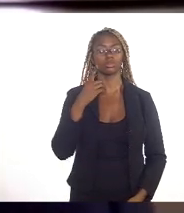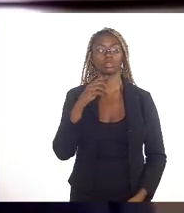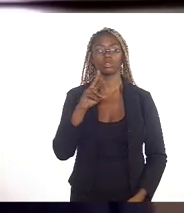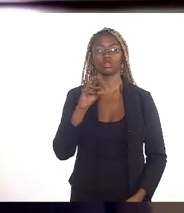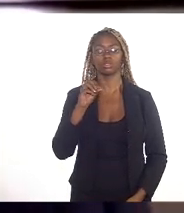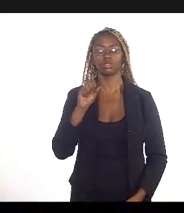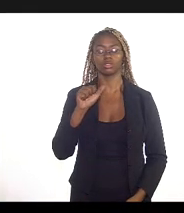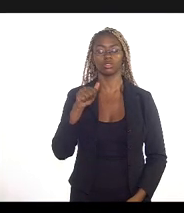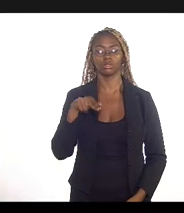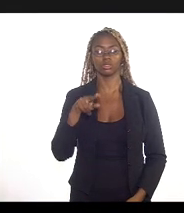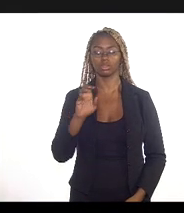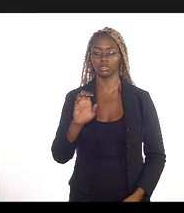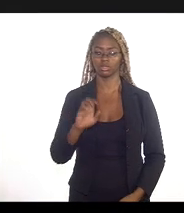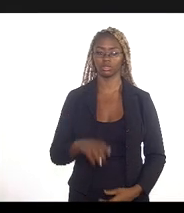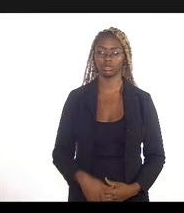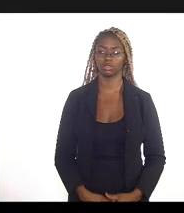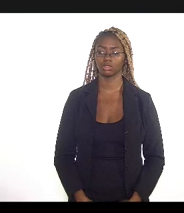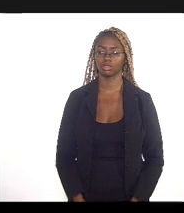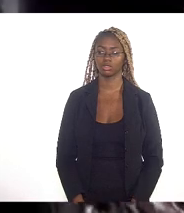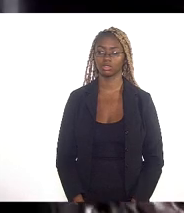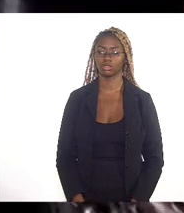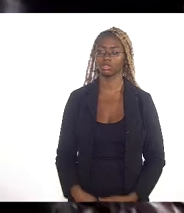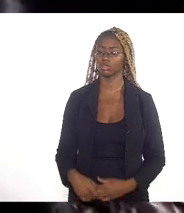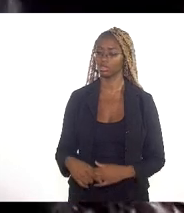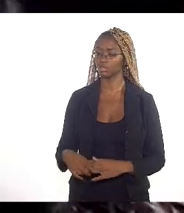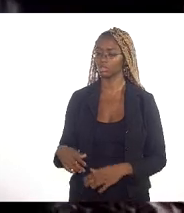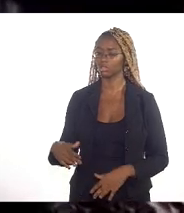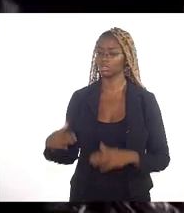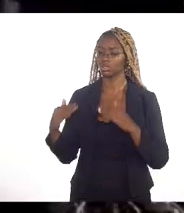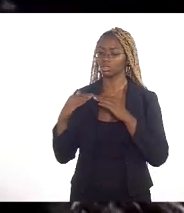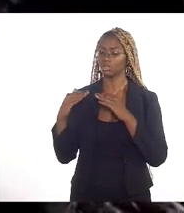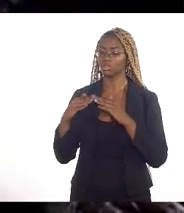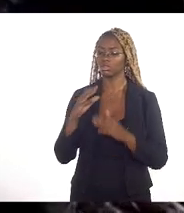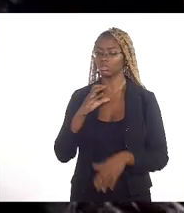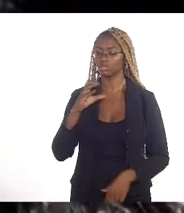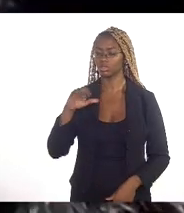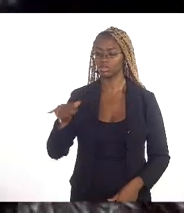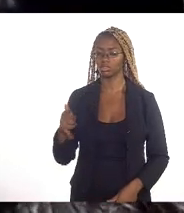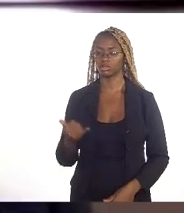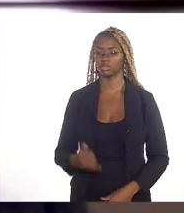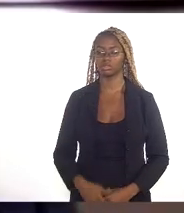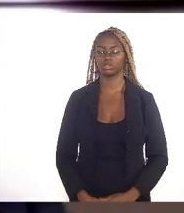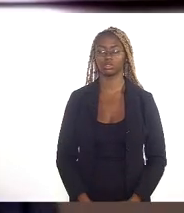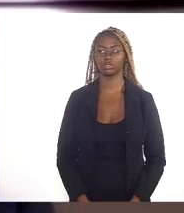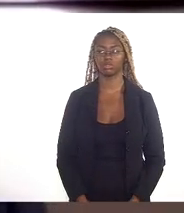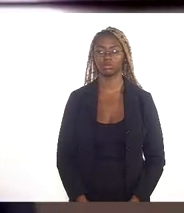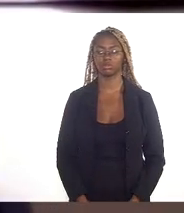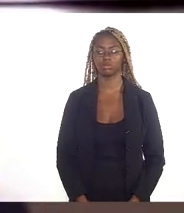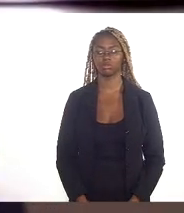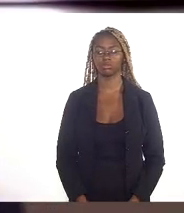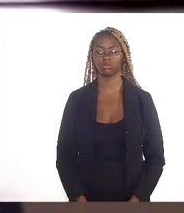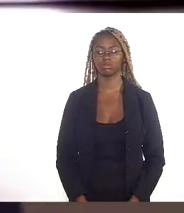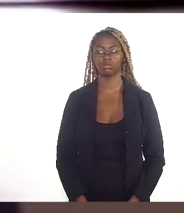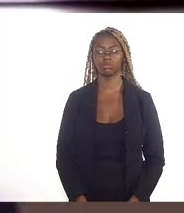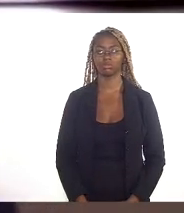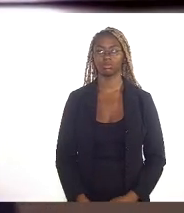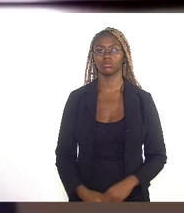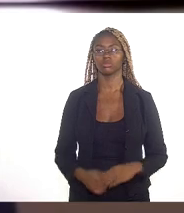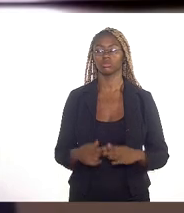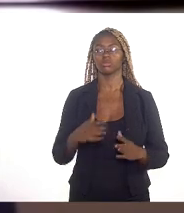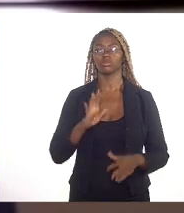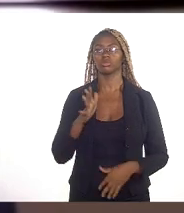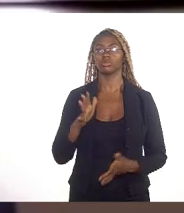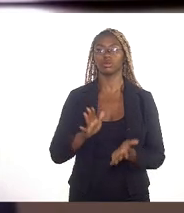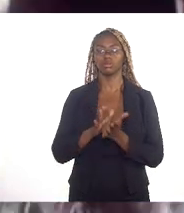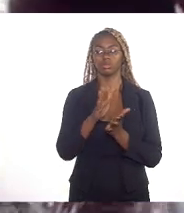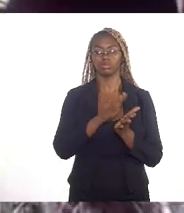Félix. Acompanho o parecer da CCJ, senhor presidente. Os pareceres emitidos em votação